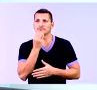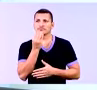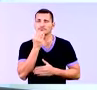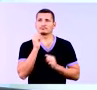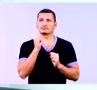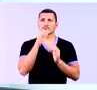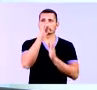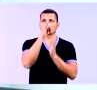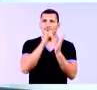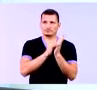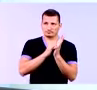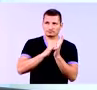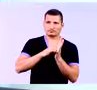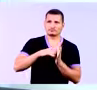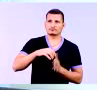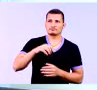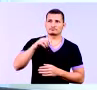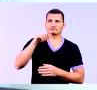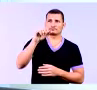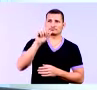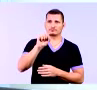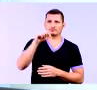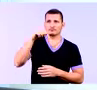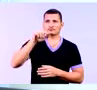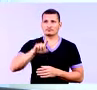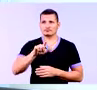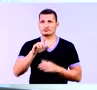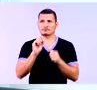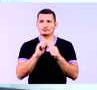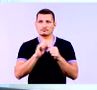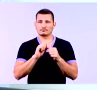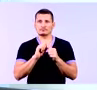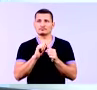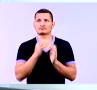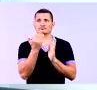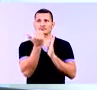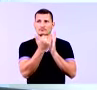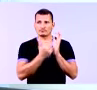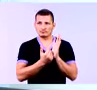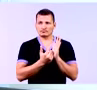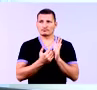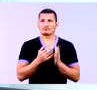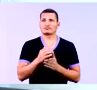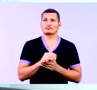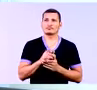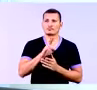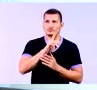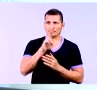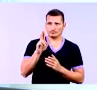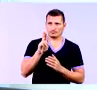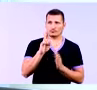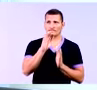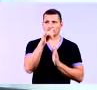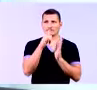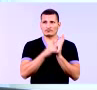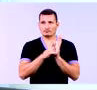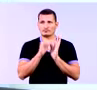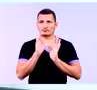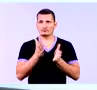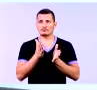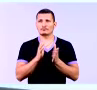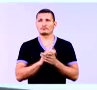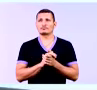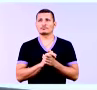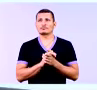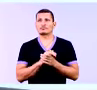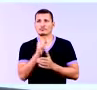MySQL no computador, instalem e façam o programa funcionar. O modo de instalação foi enviado